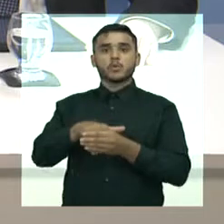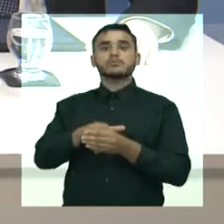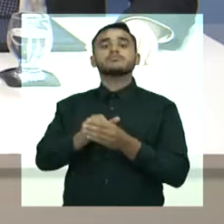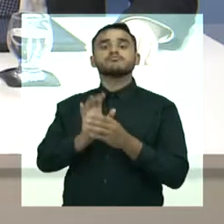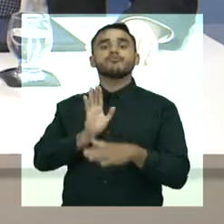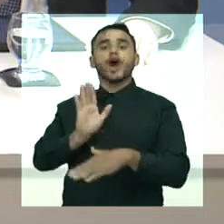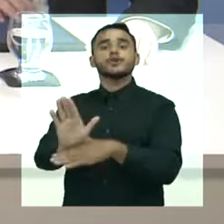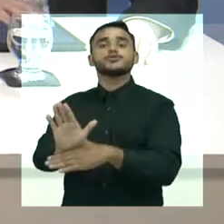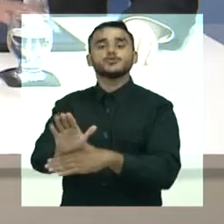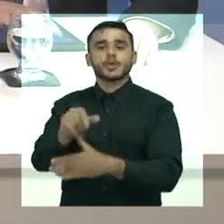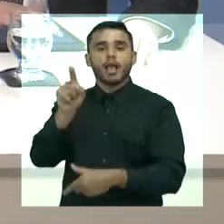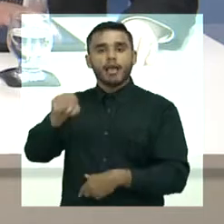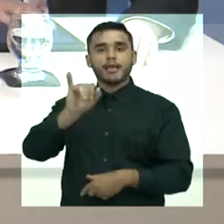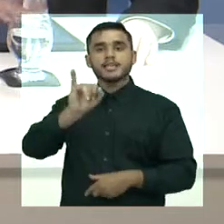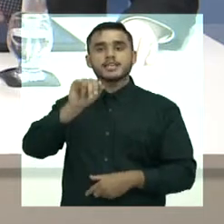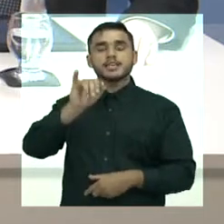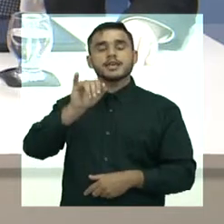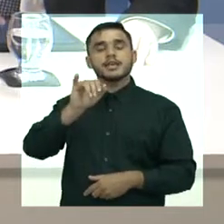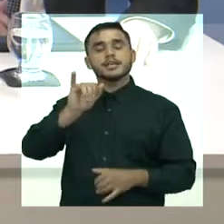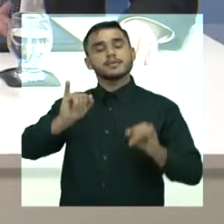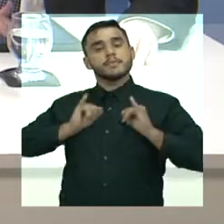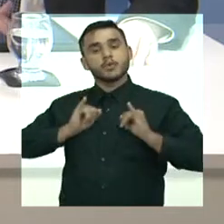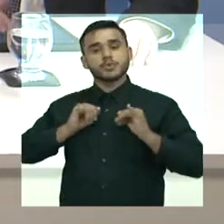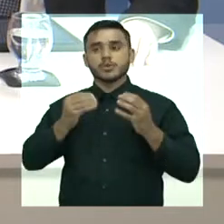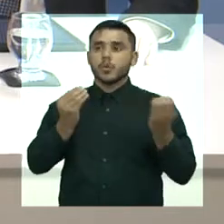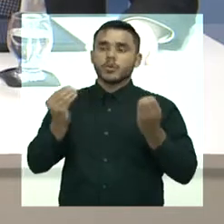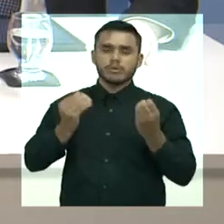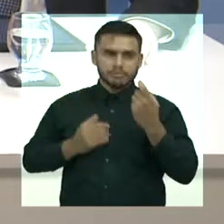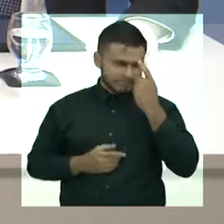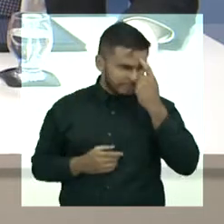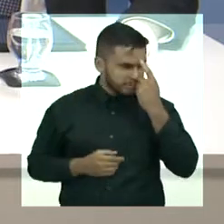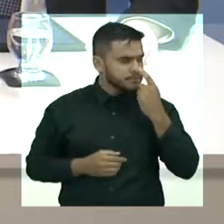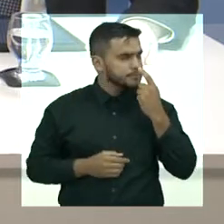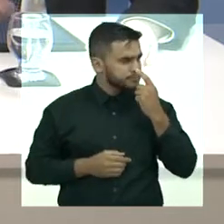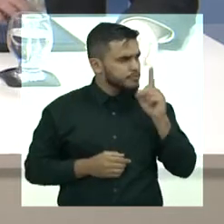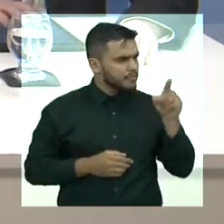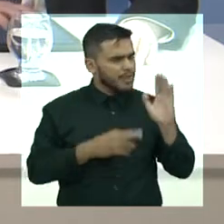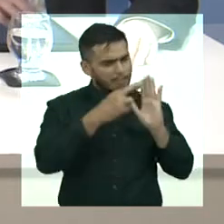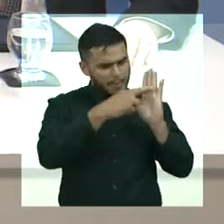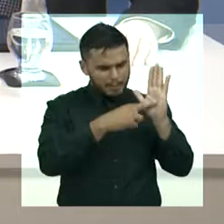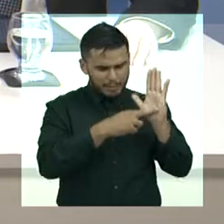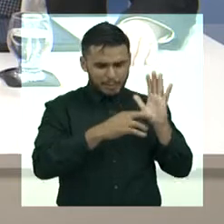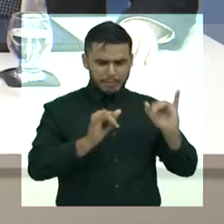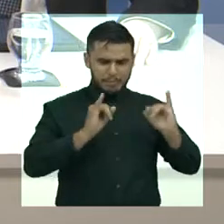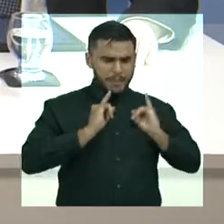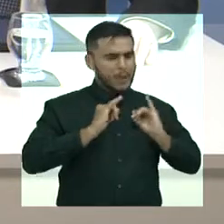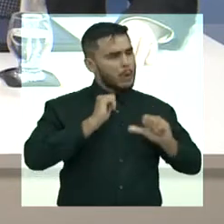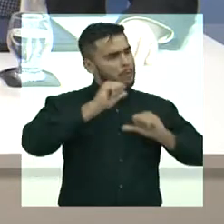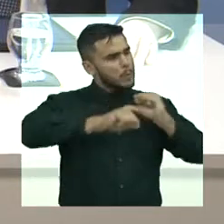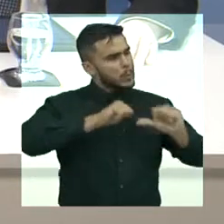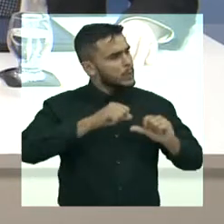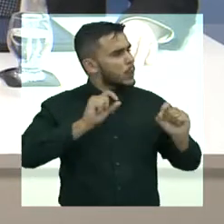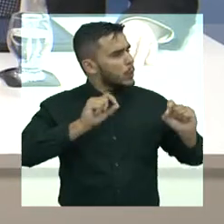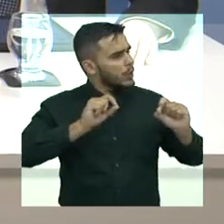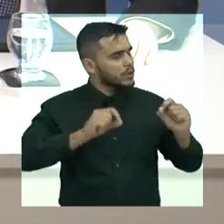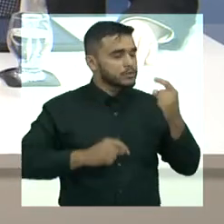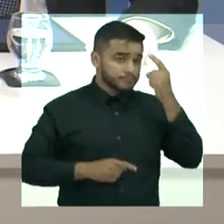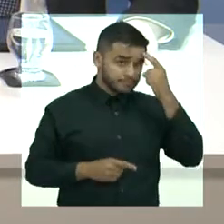Naturalmente, a aprovação da reforma da Previdência, como você muito bem falou, pareceu muito